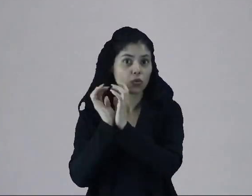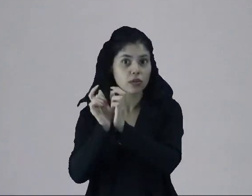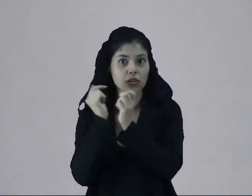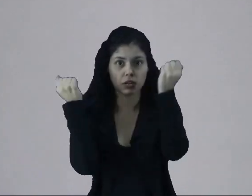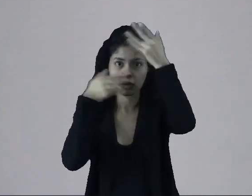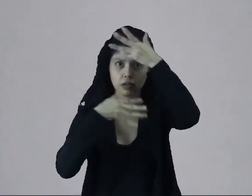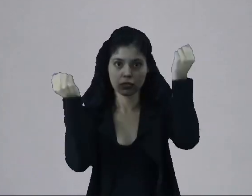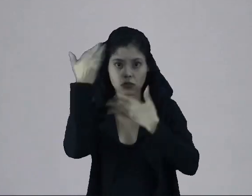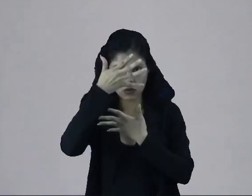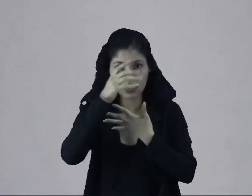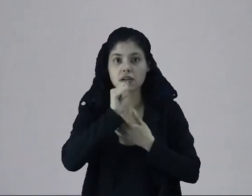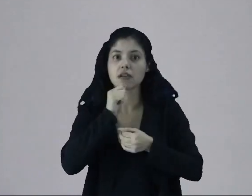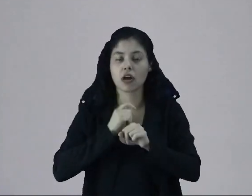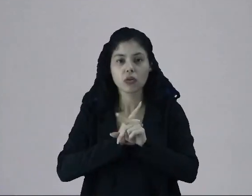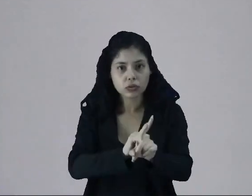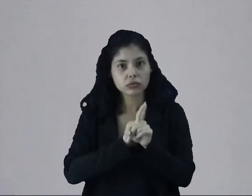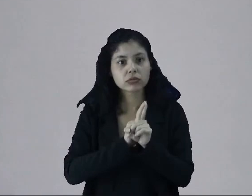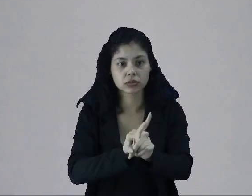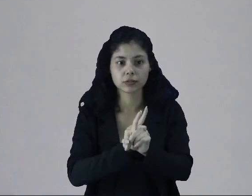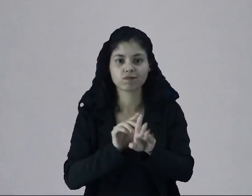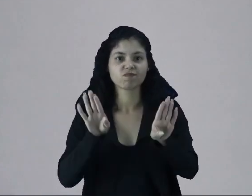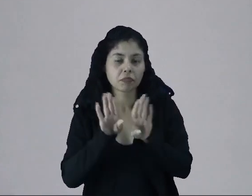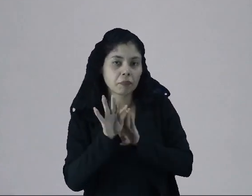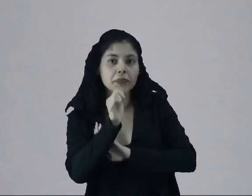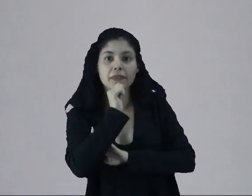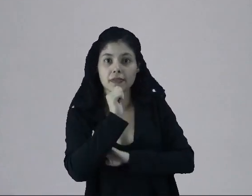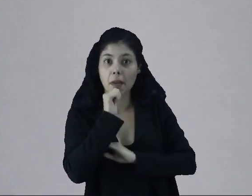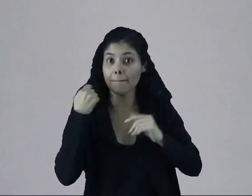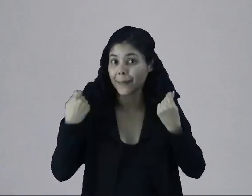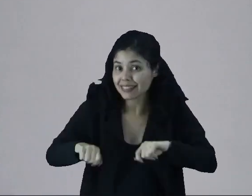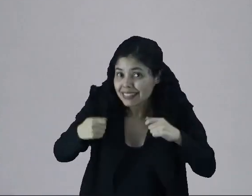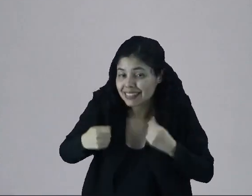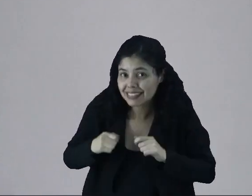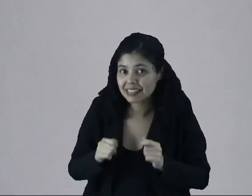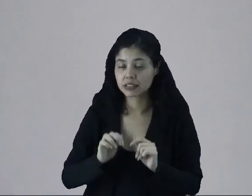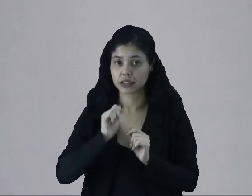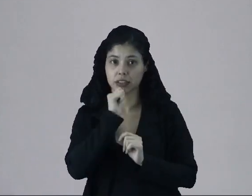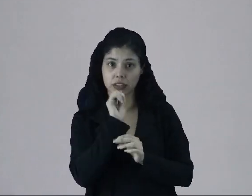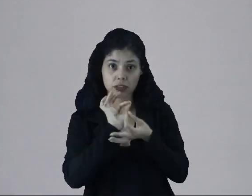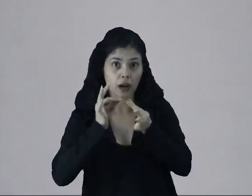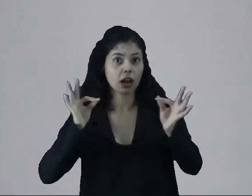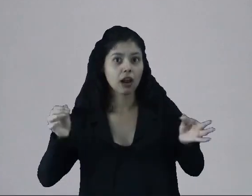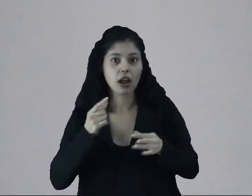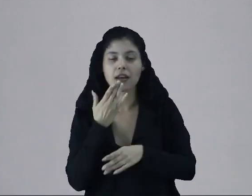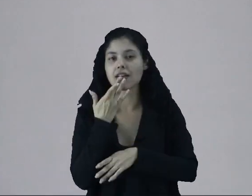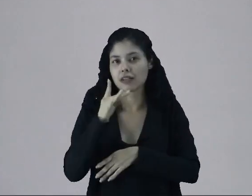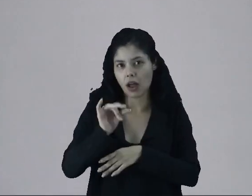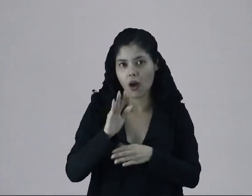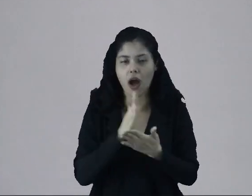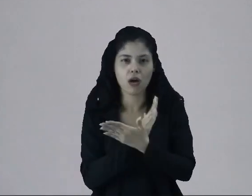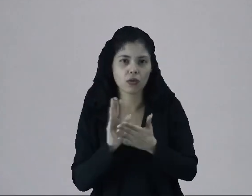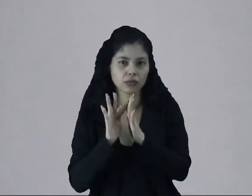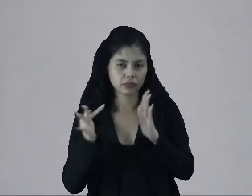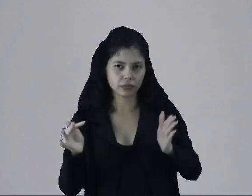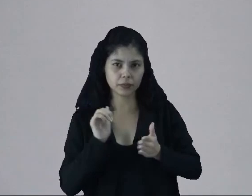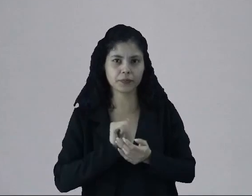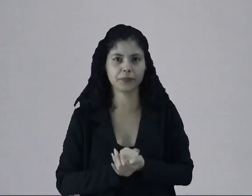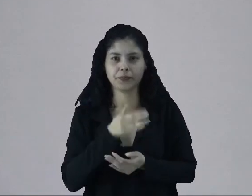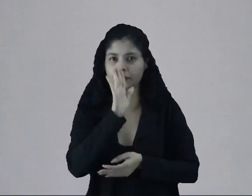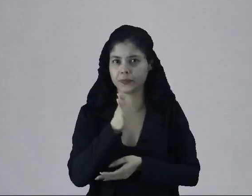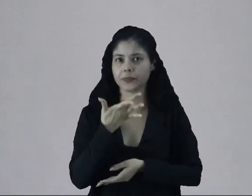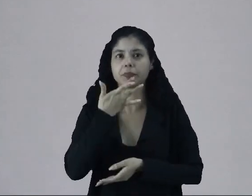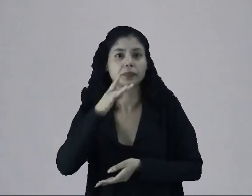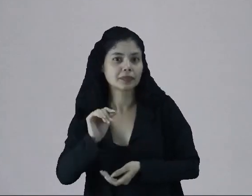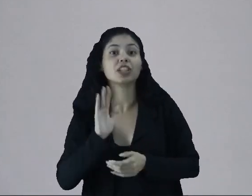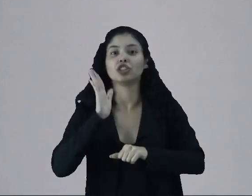que o impulso seja conduzido. Então, você precisa de uma quantidade de sal também para desenvolver algumas funções. Já o sal